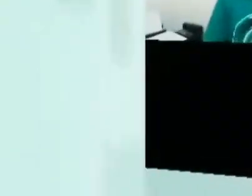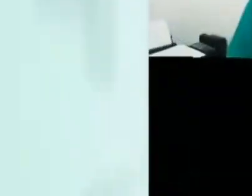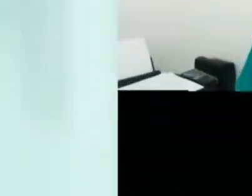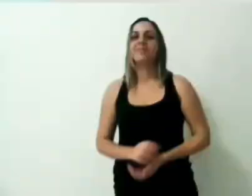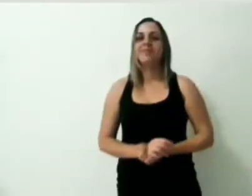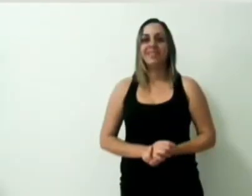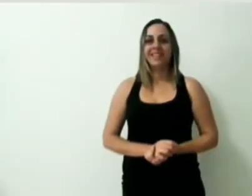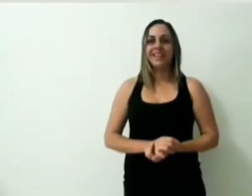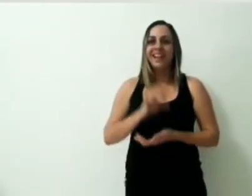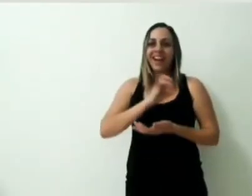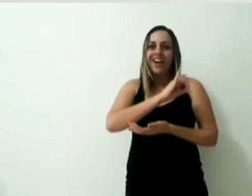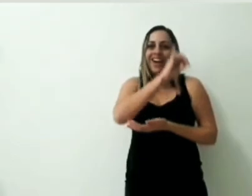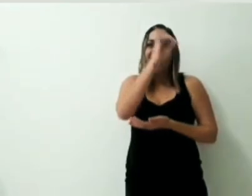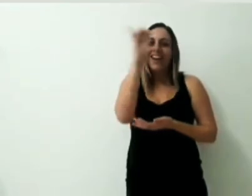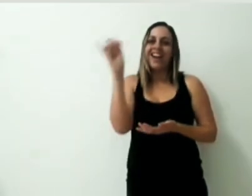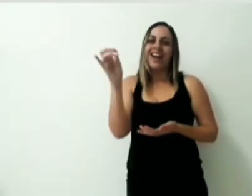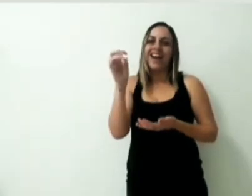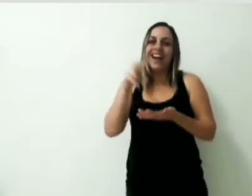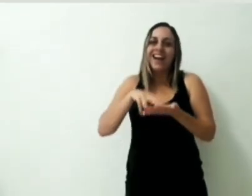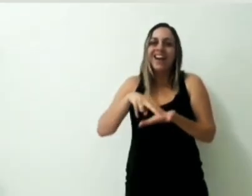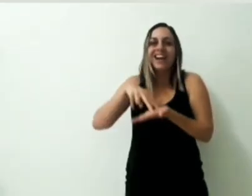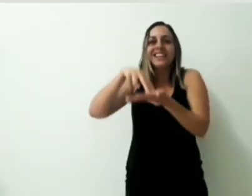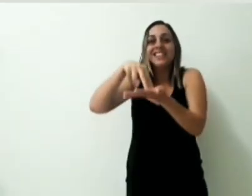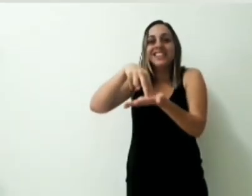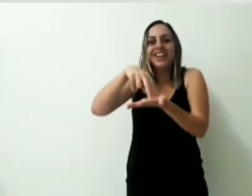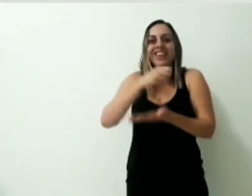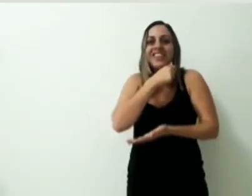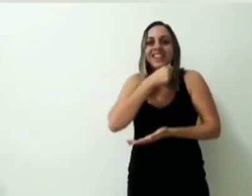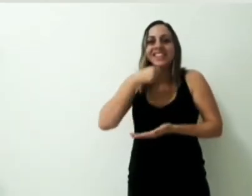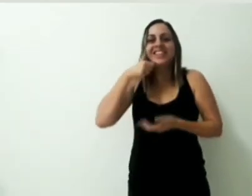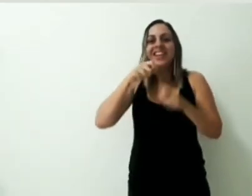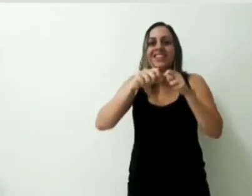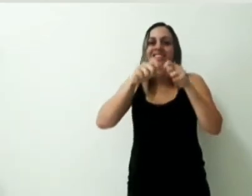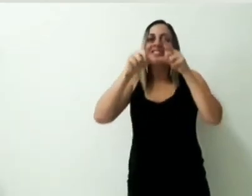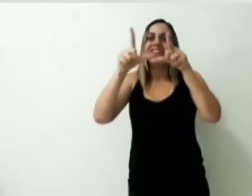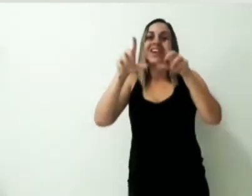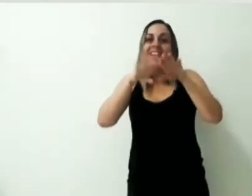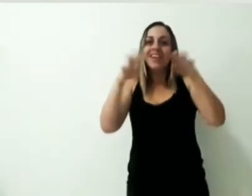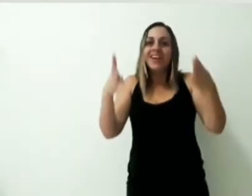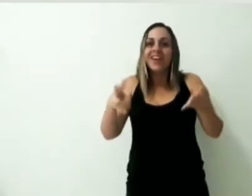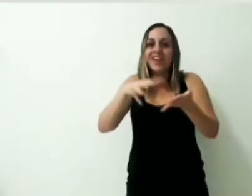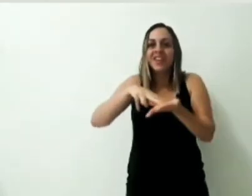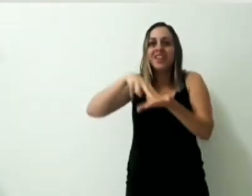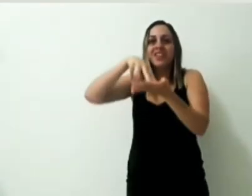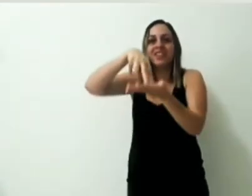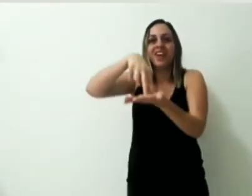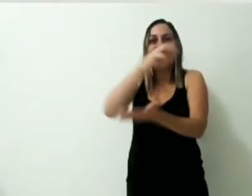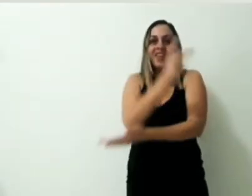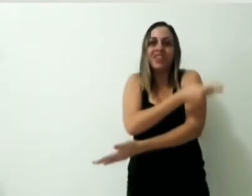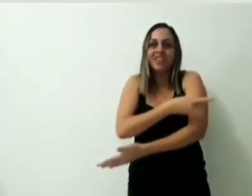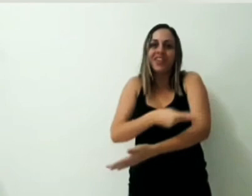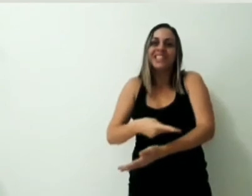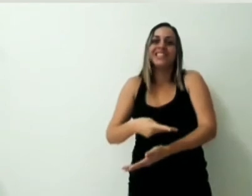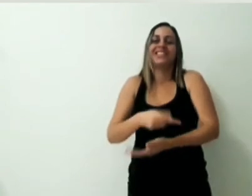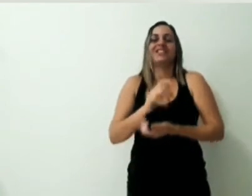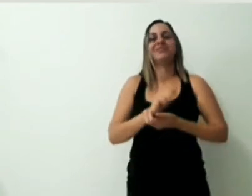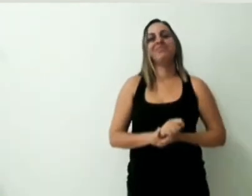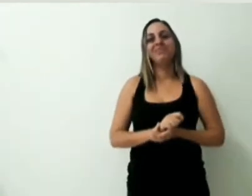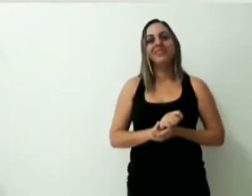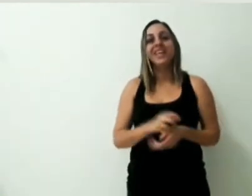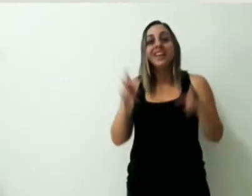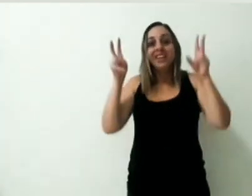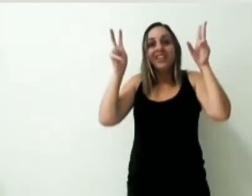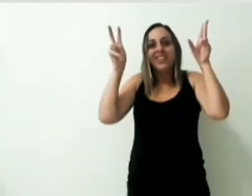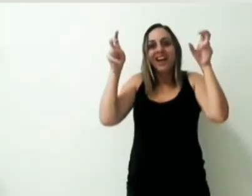Olha eu aqui de novo, Alexandre Moraes, do programa Palco Pajeú. Vamos falar do programa